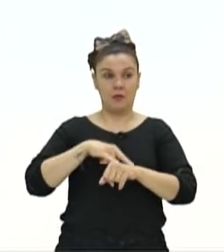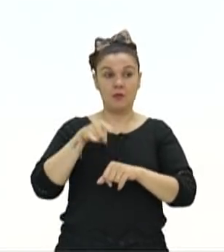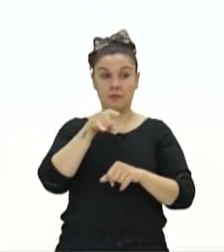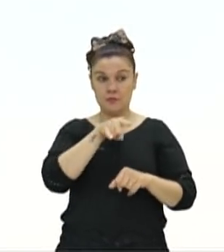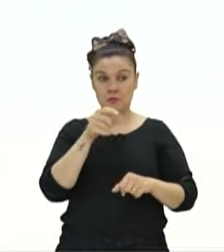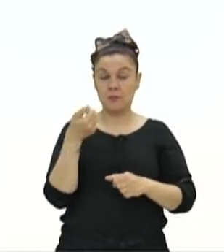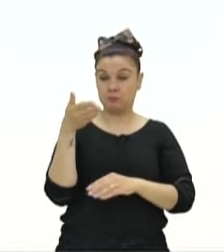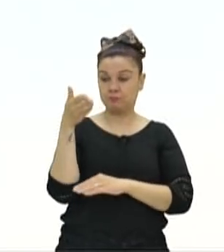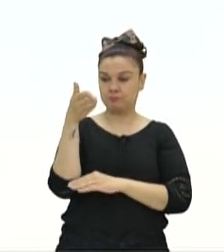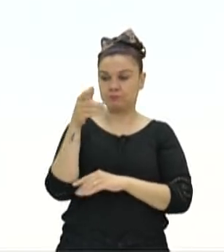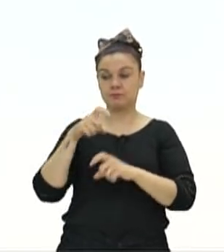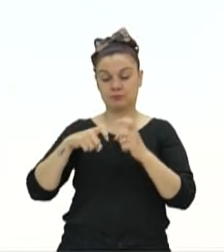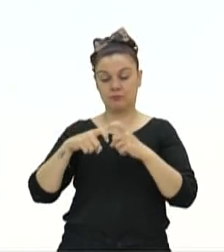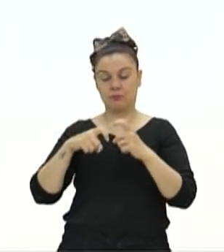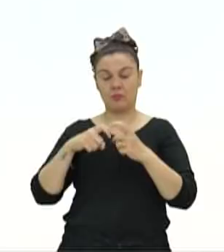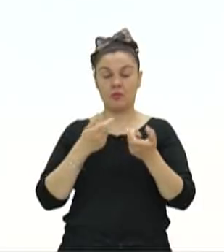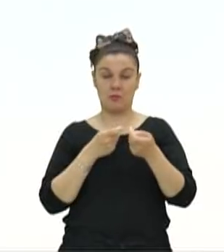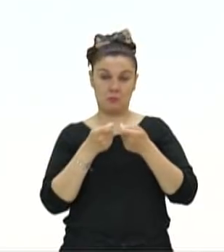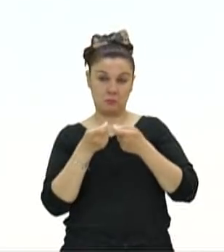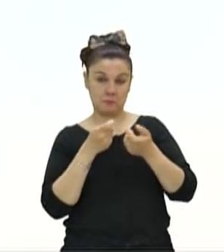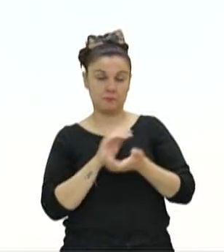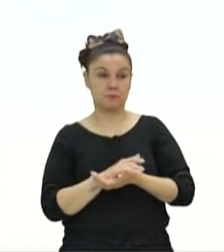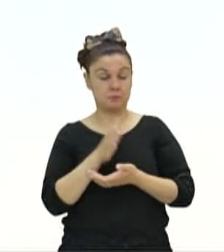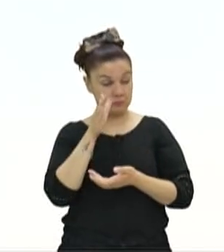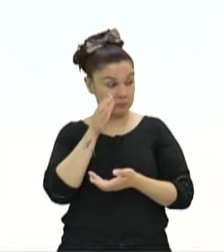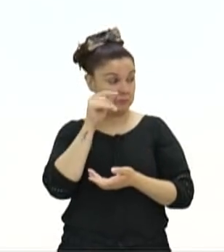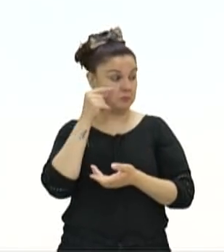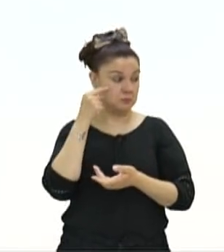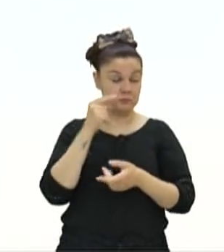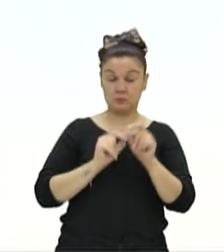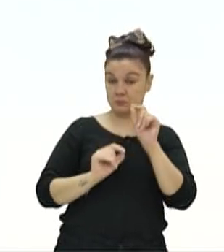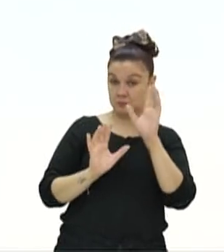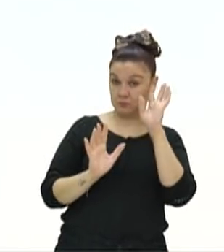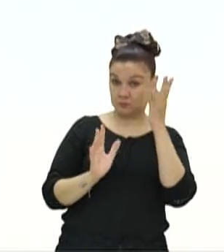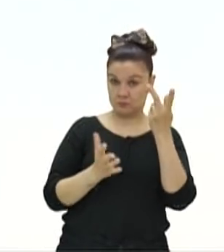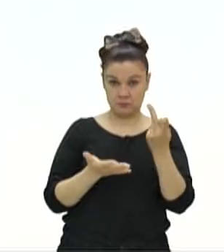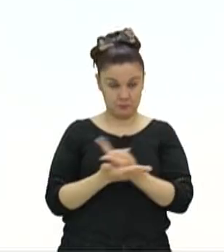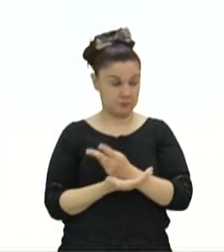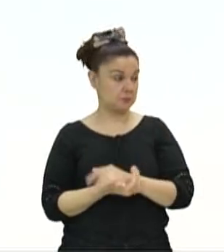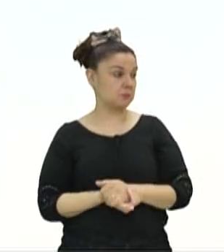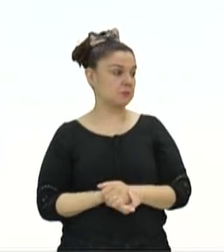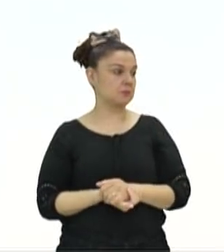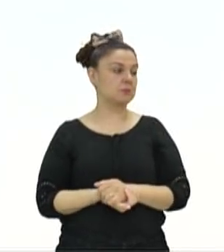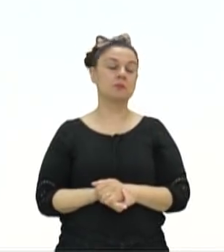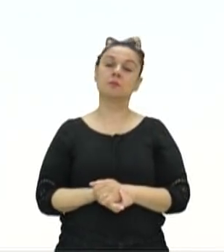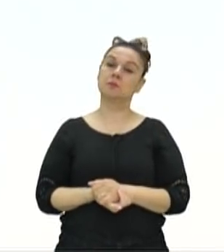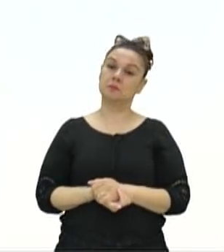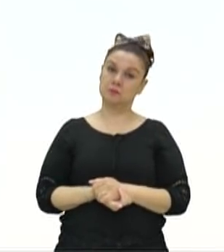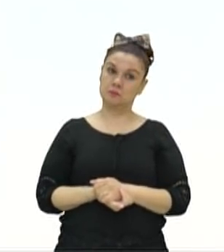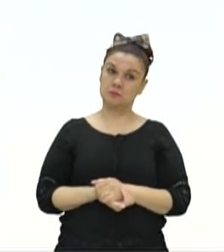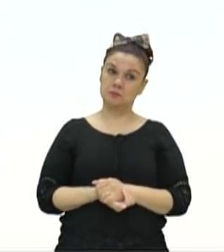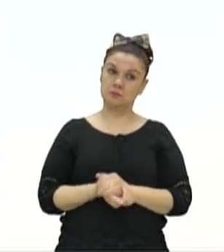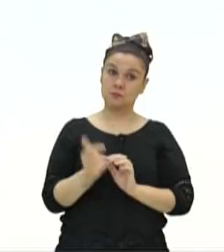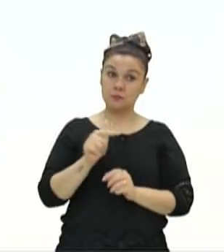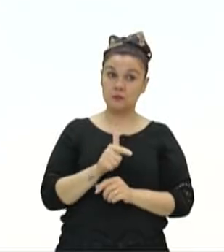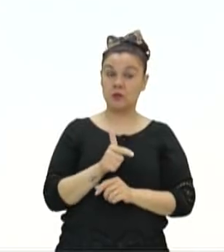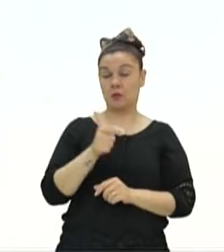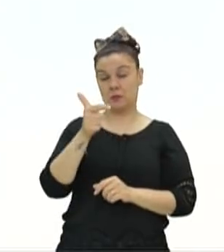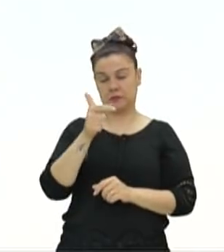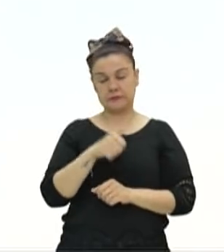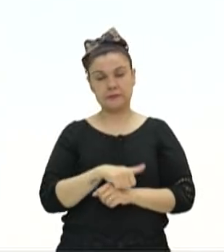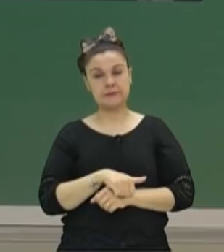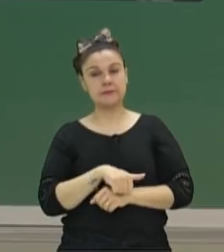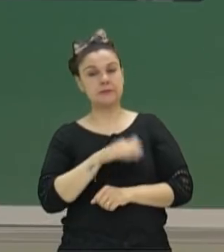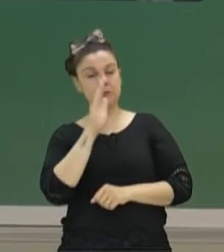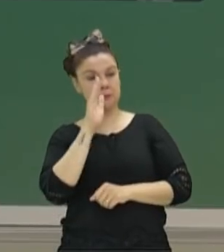que precisa um médico, né, investigar para descobrir qual é o problema. E um problema, né, que assim